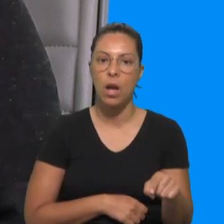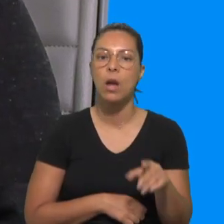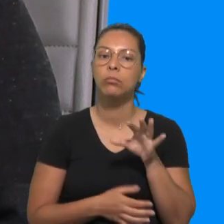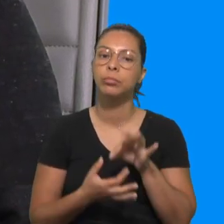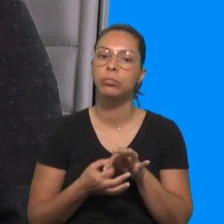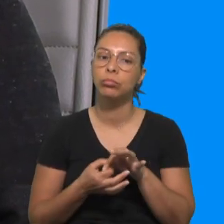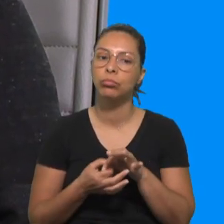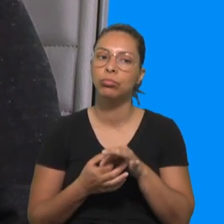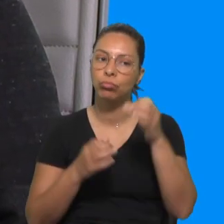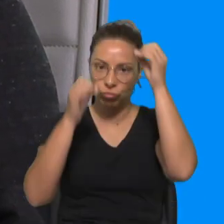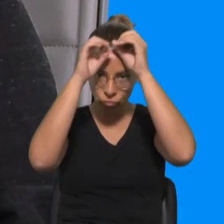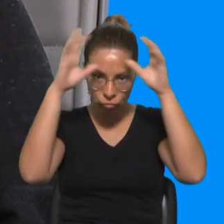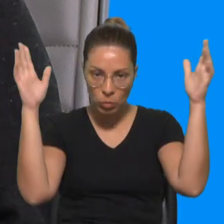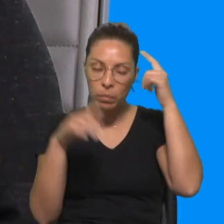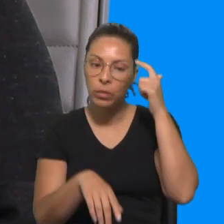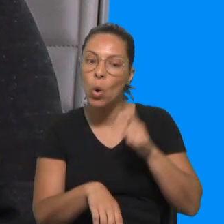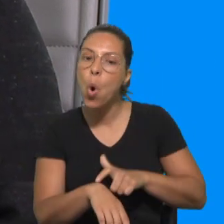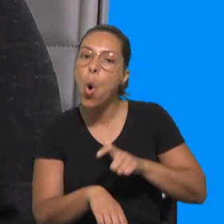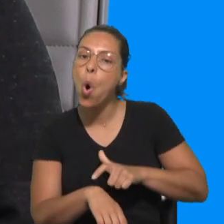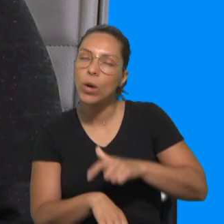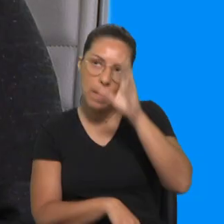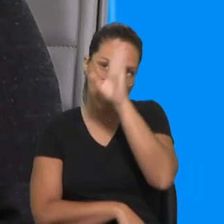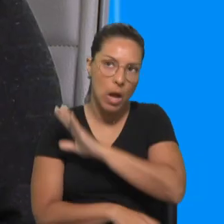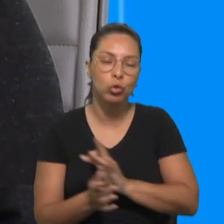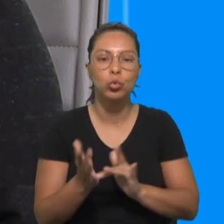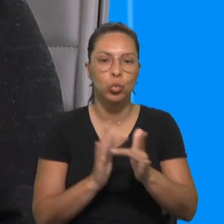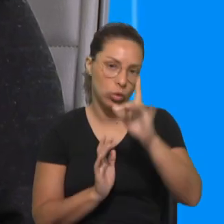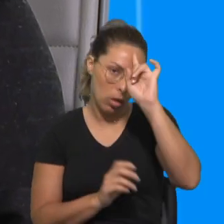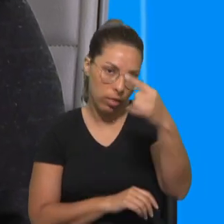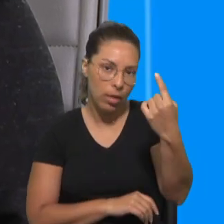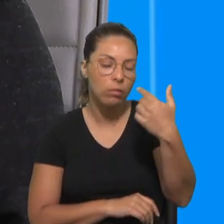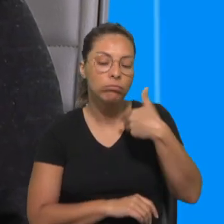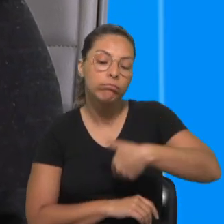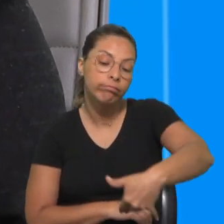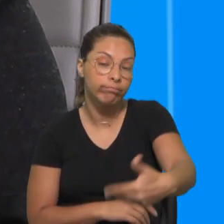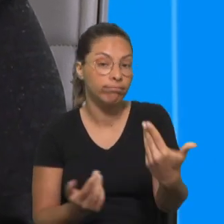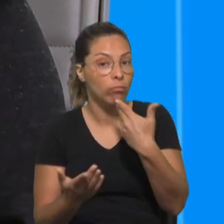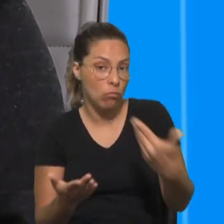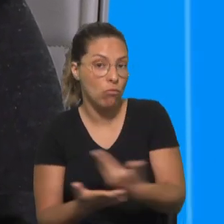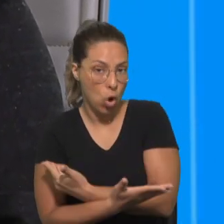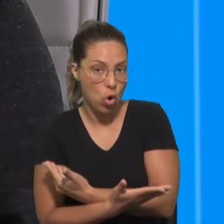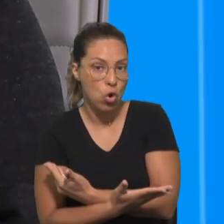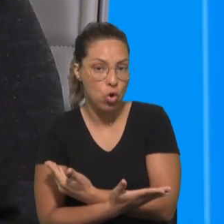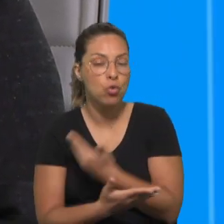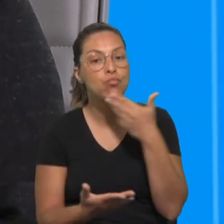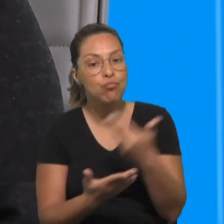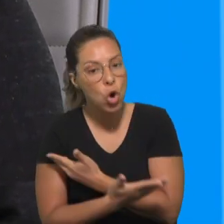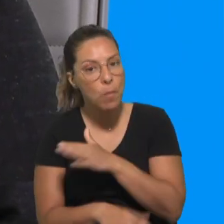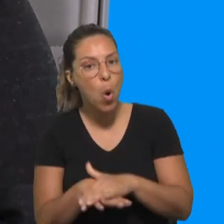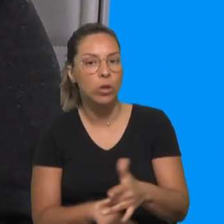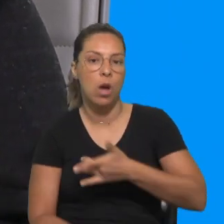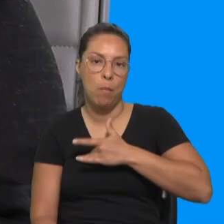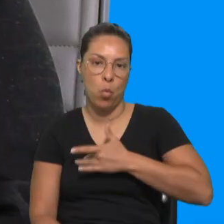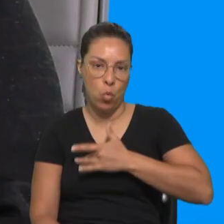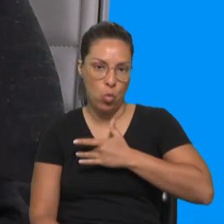consciência da hora que Jesus estava a viver e do que ia atravessar, que era a morte, mas uma morte por amor. Por outro